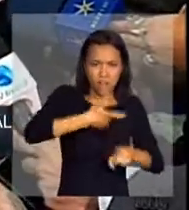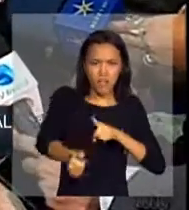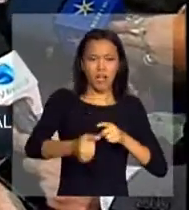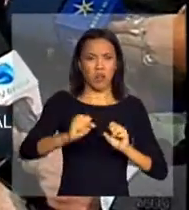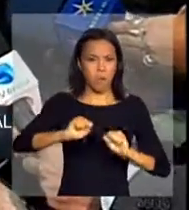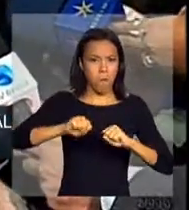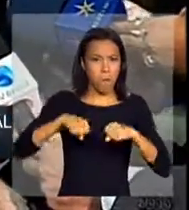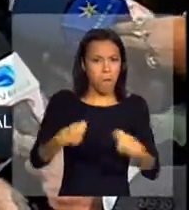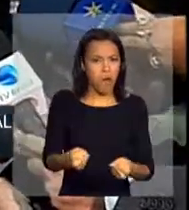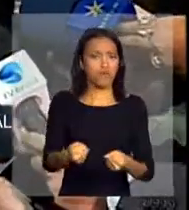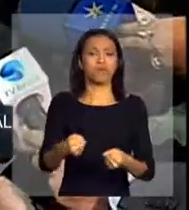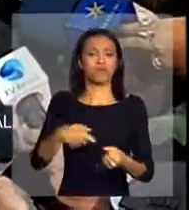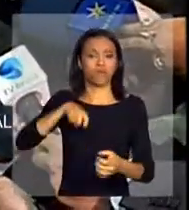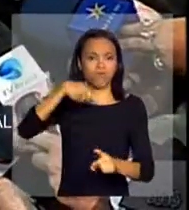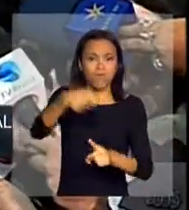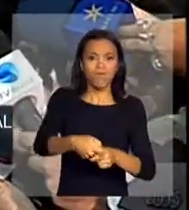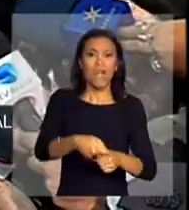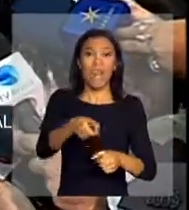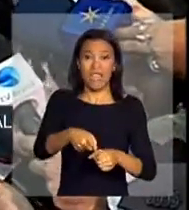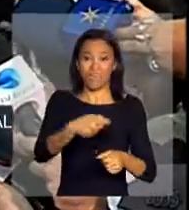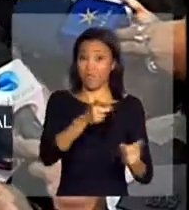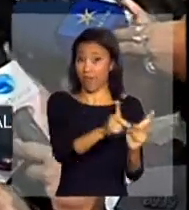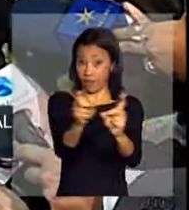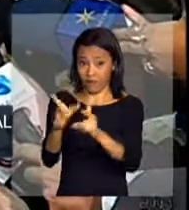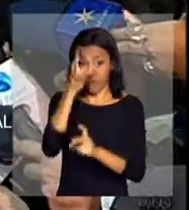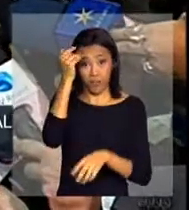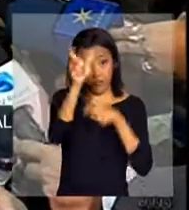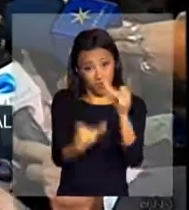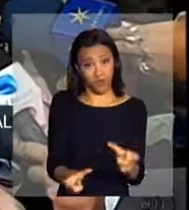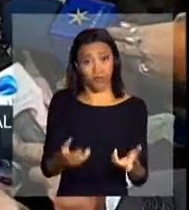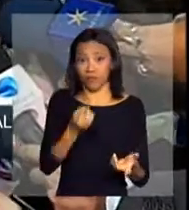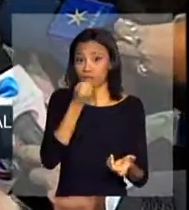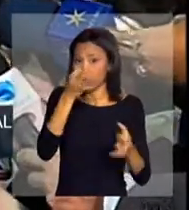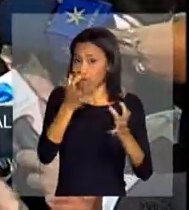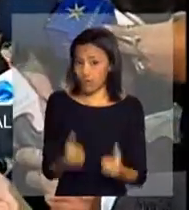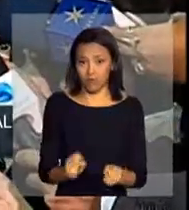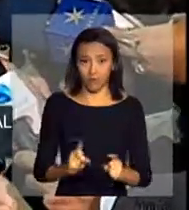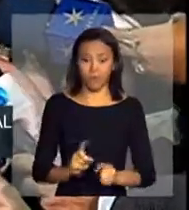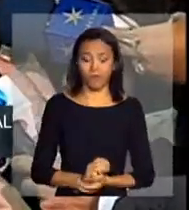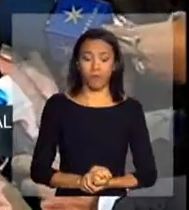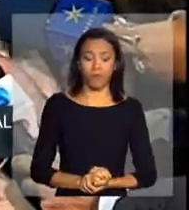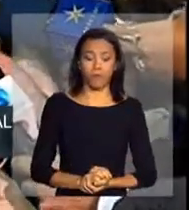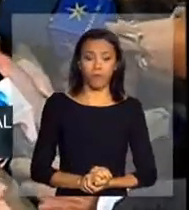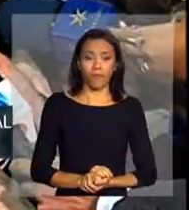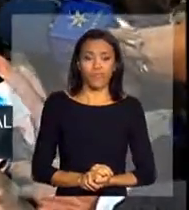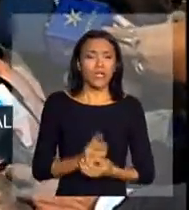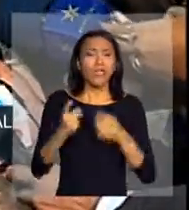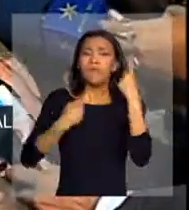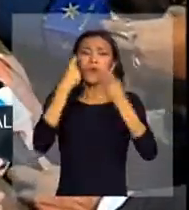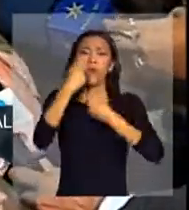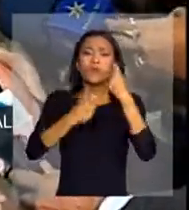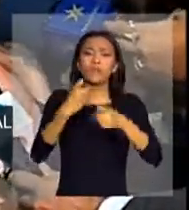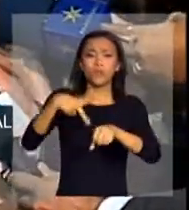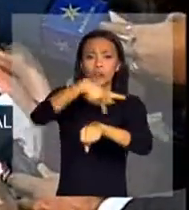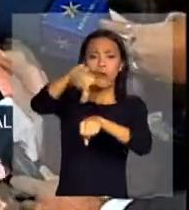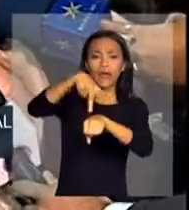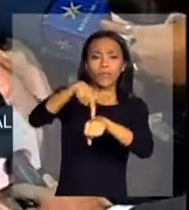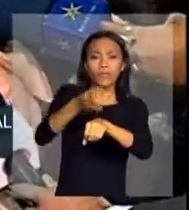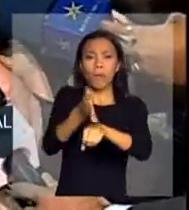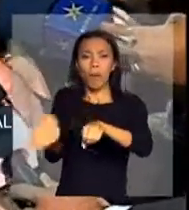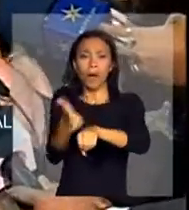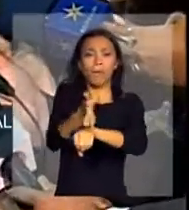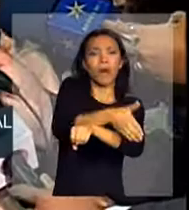vigor e com mais eficiência essa prática criminosa. A preocupação com as fronteiras? Oi? A preocupação maior com as fronteiras? As fronteiras são uma grande